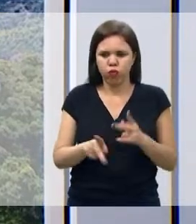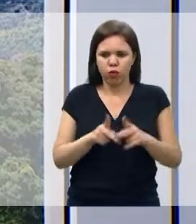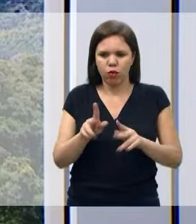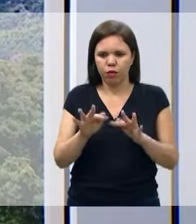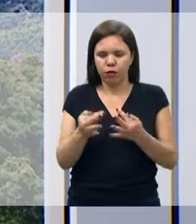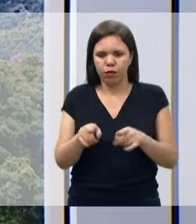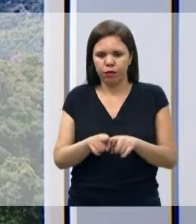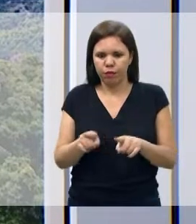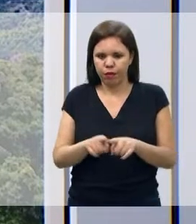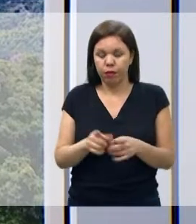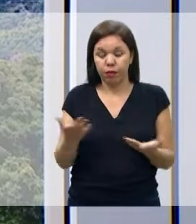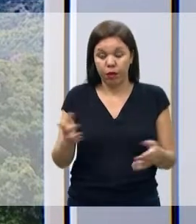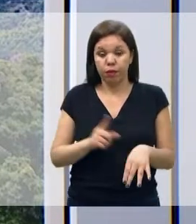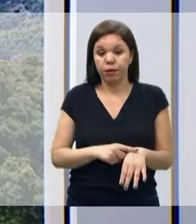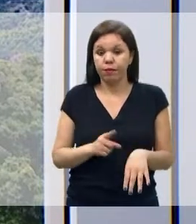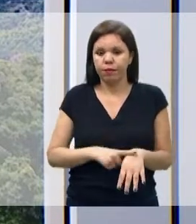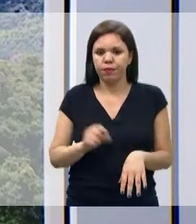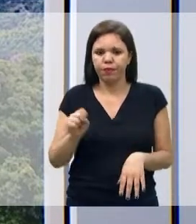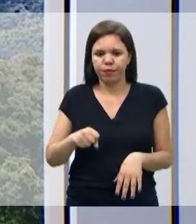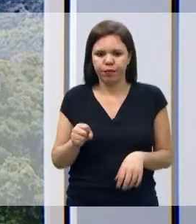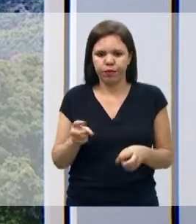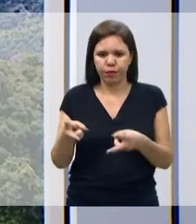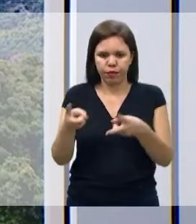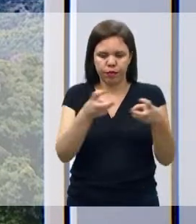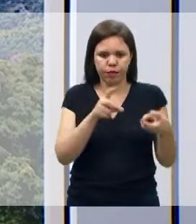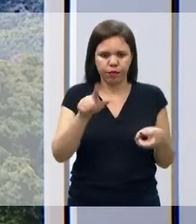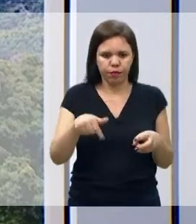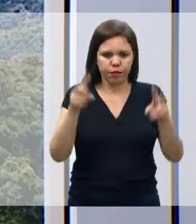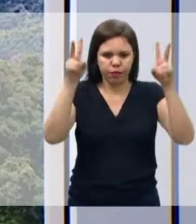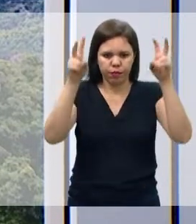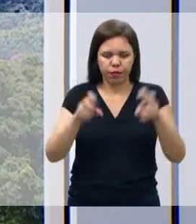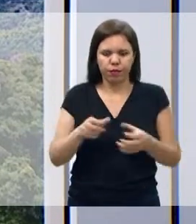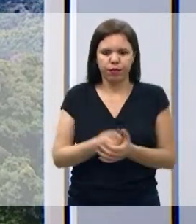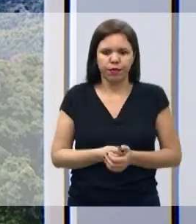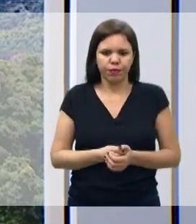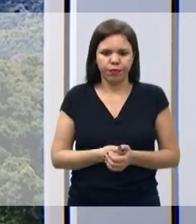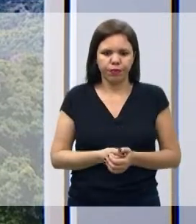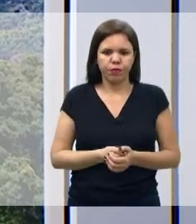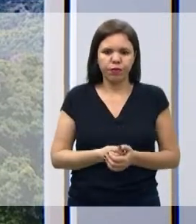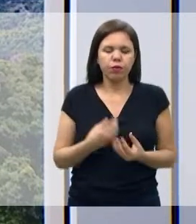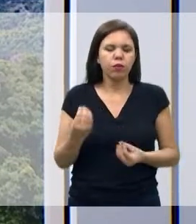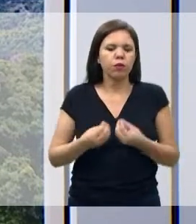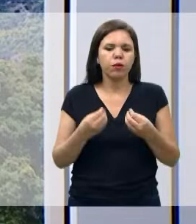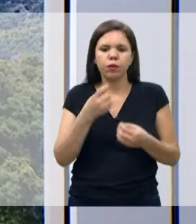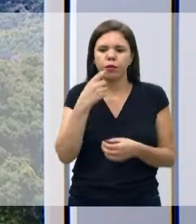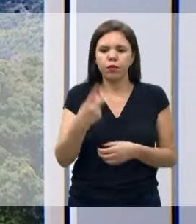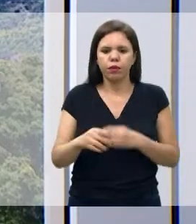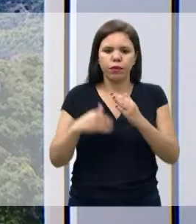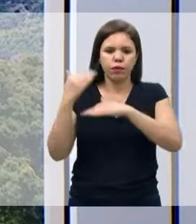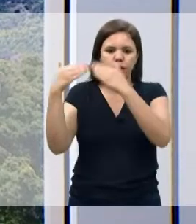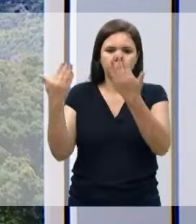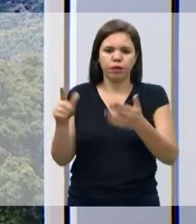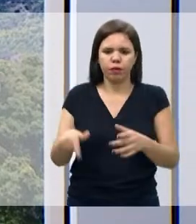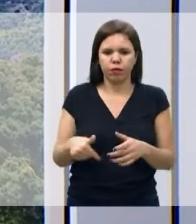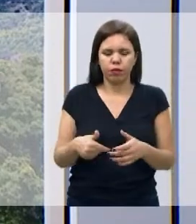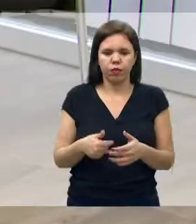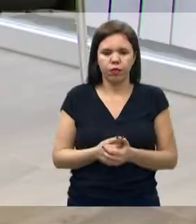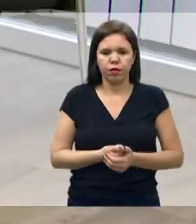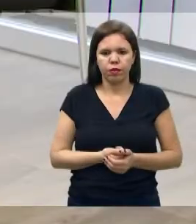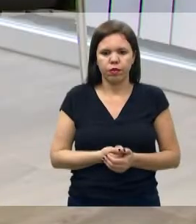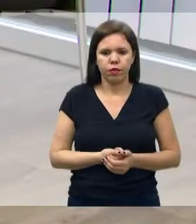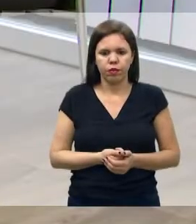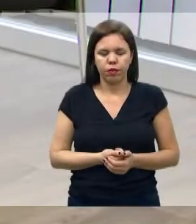Então é uma boa ocasião mesmo para se olhar para essa questão e ver como Campinas pode avançar nessa